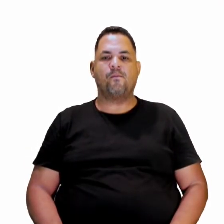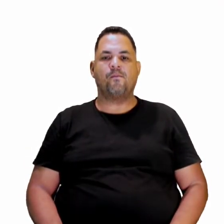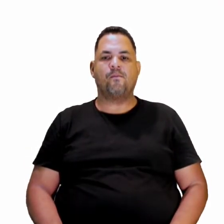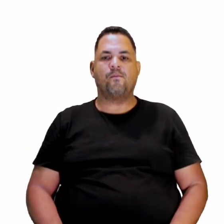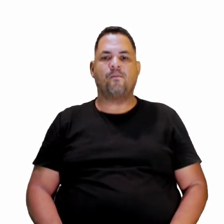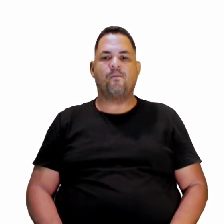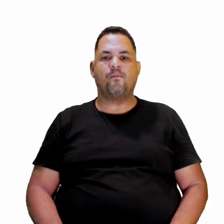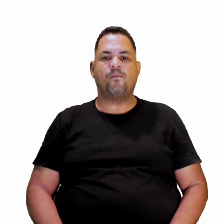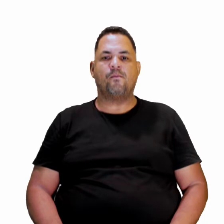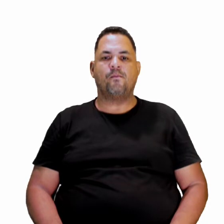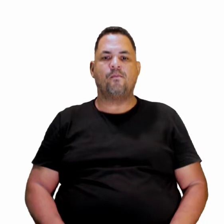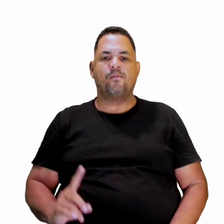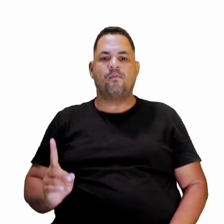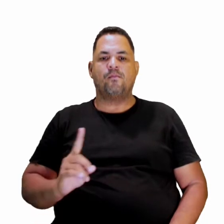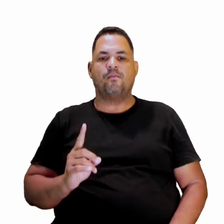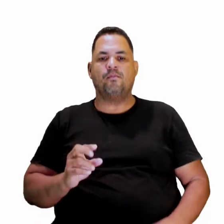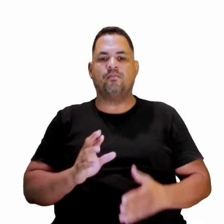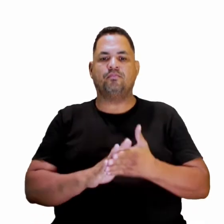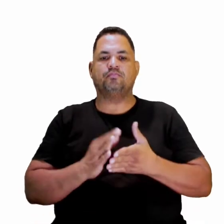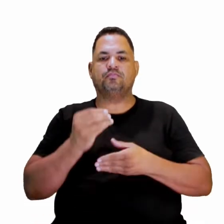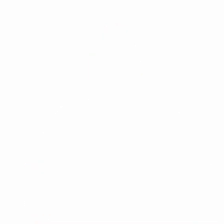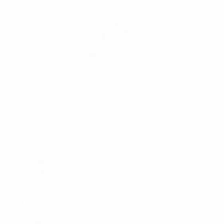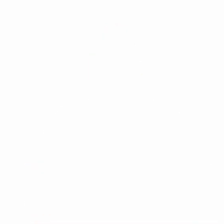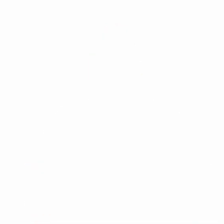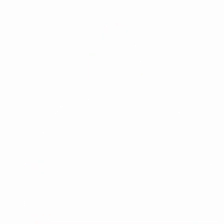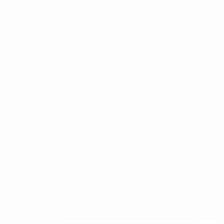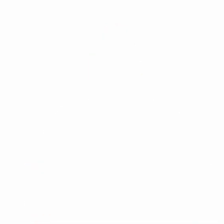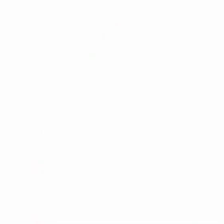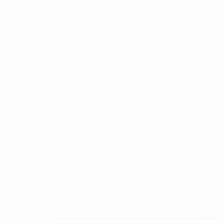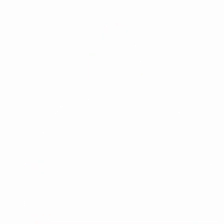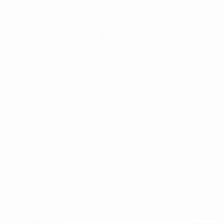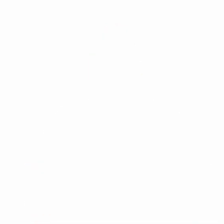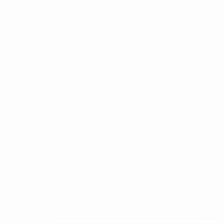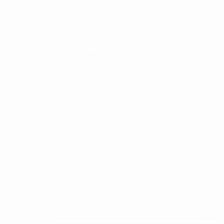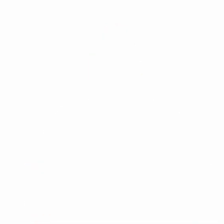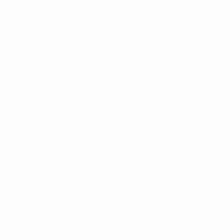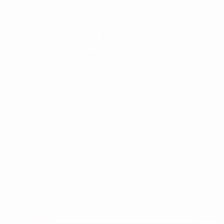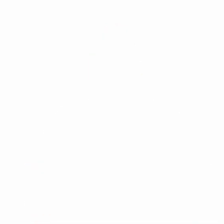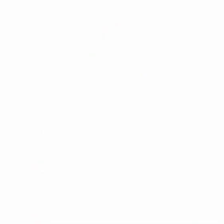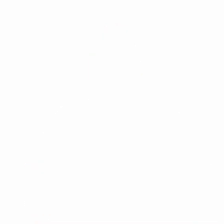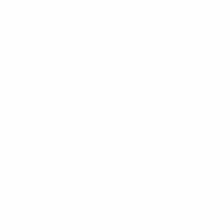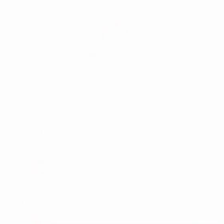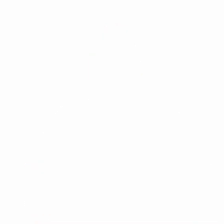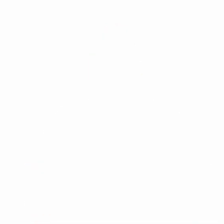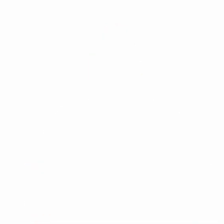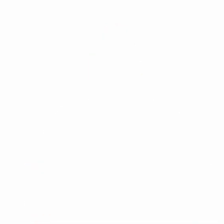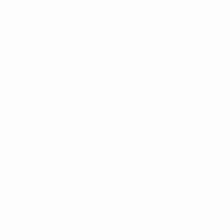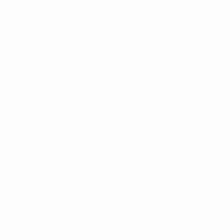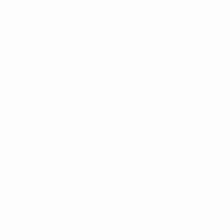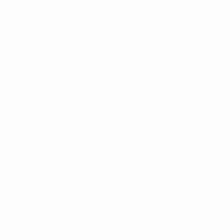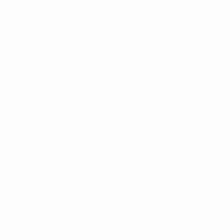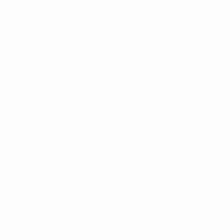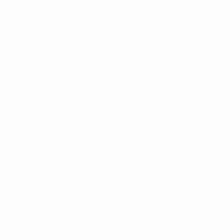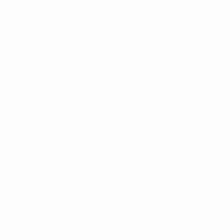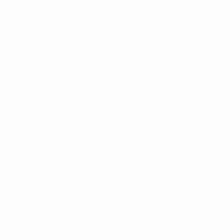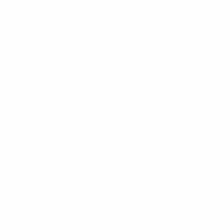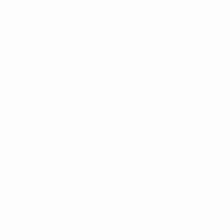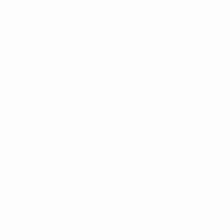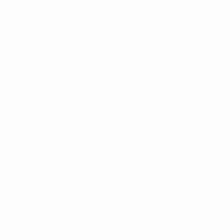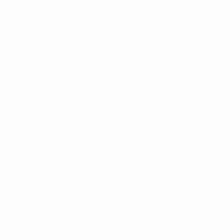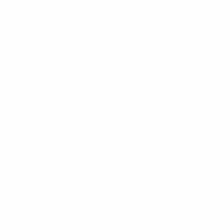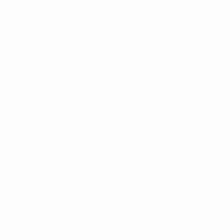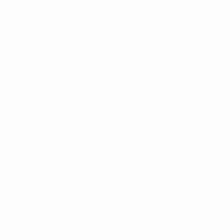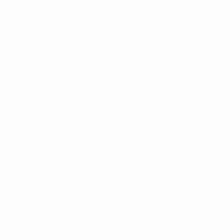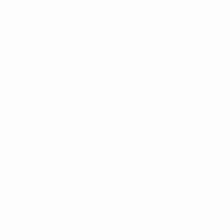vogal, consoante, ele não está nessa regra, certo? E aí sim, vai ficar desta forma. Vamos para a próxima. A próxima é essa aqui.